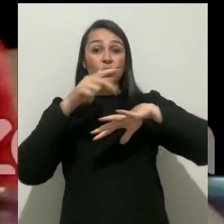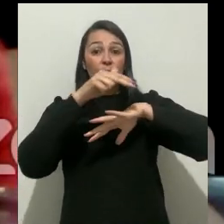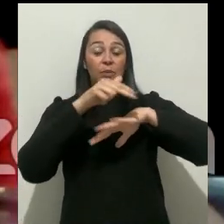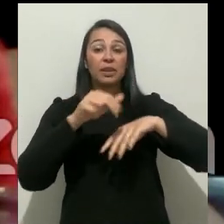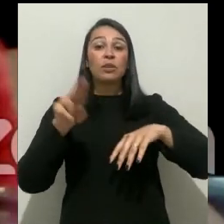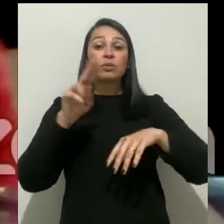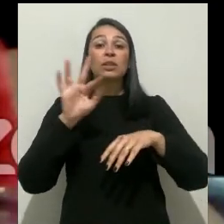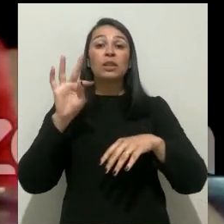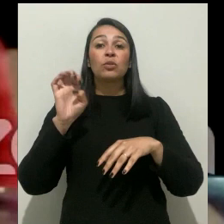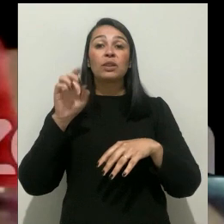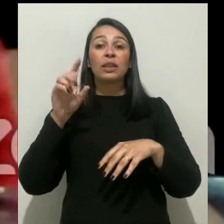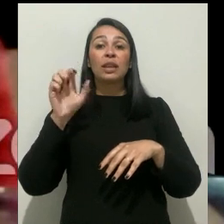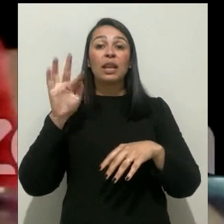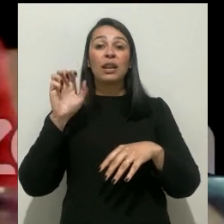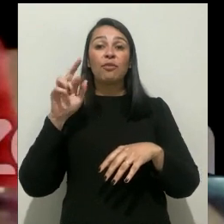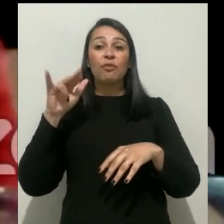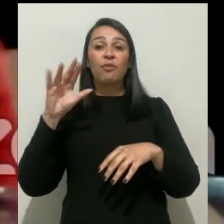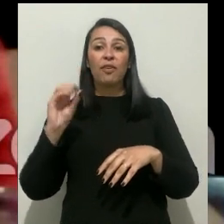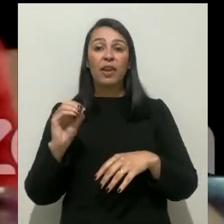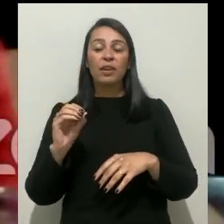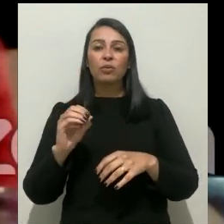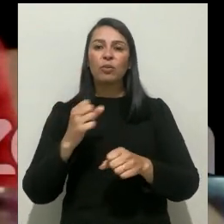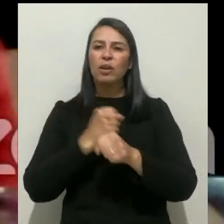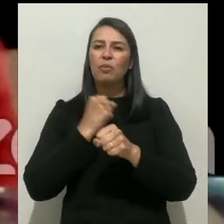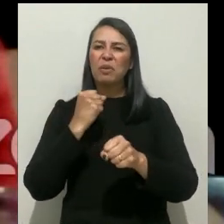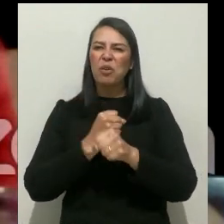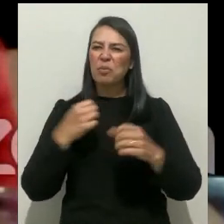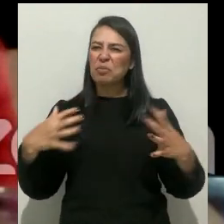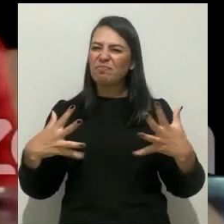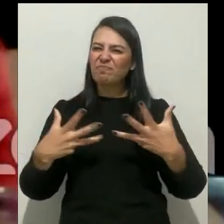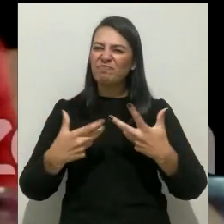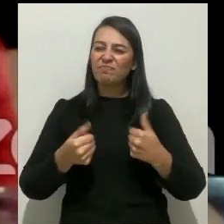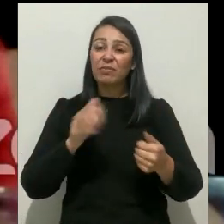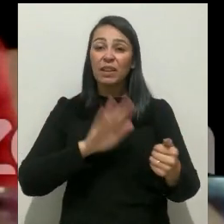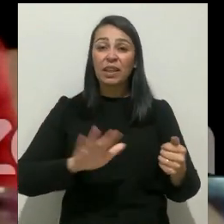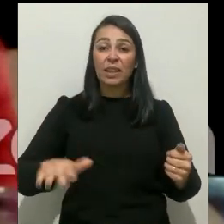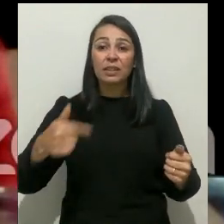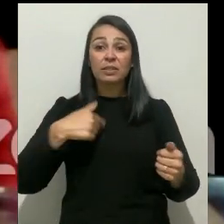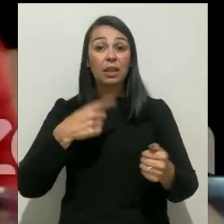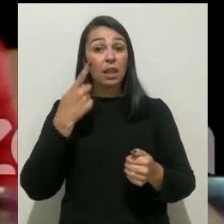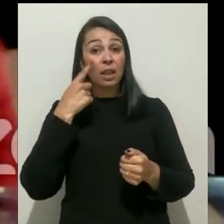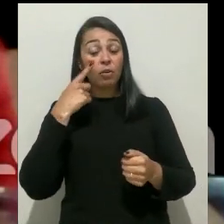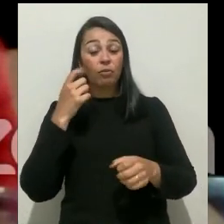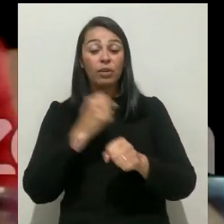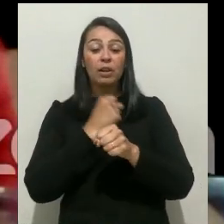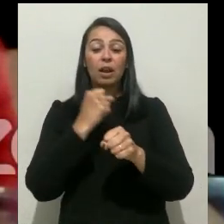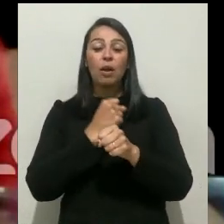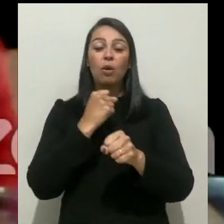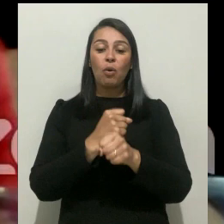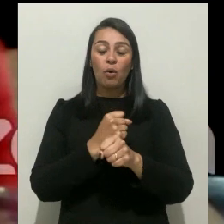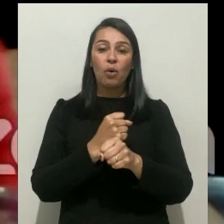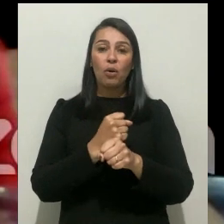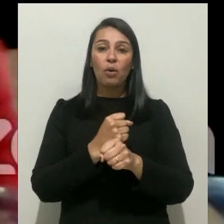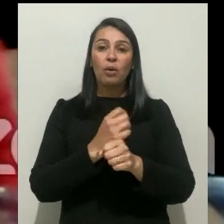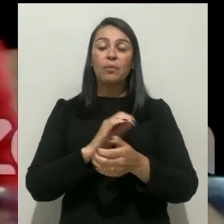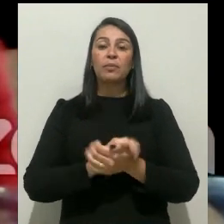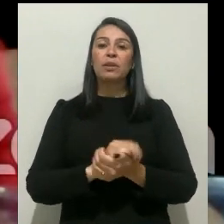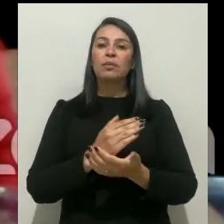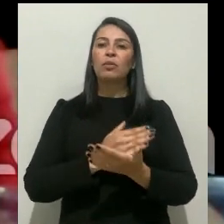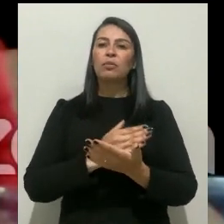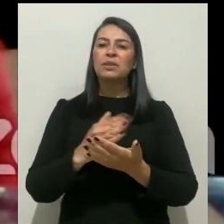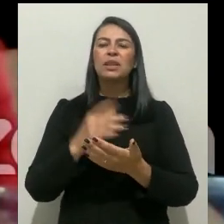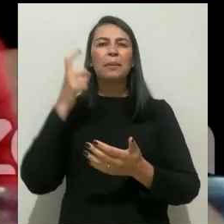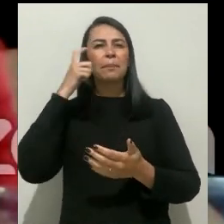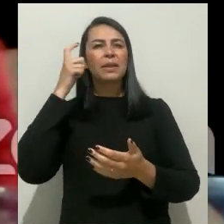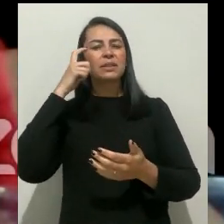etc. Então, é uma obra espetacular. Então, desde criança, eu olhando aquela obra ali, quando eu comecei a já pensar em ser